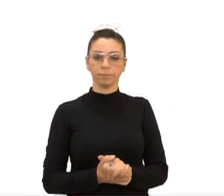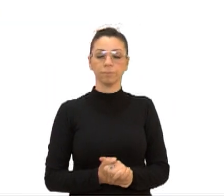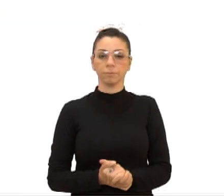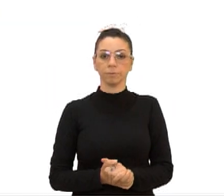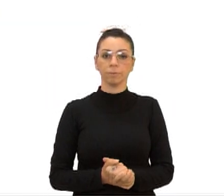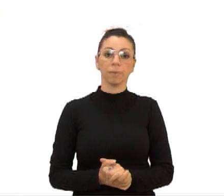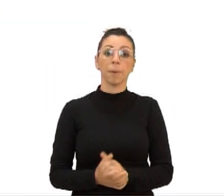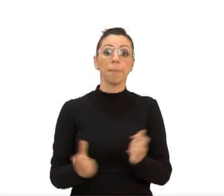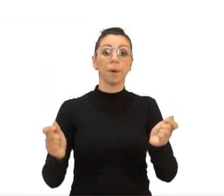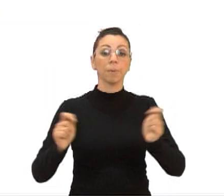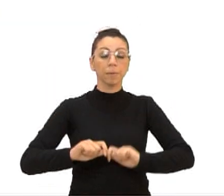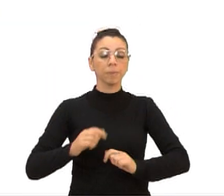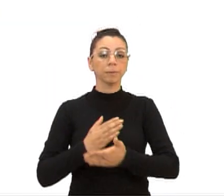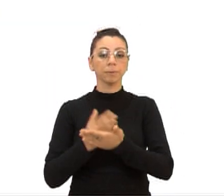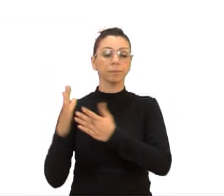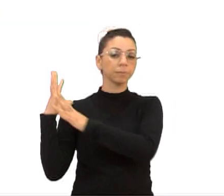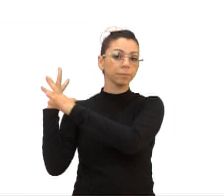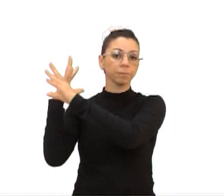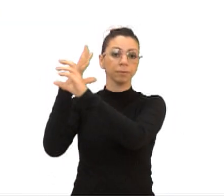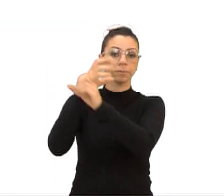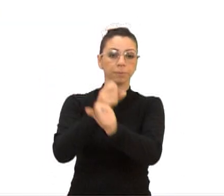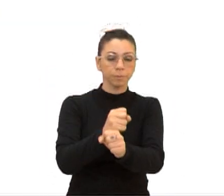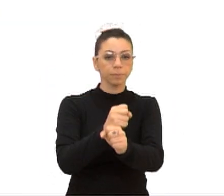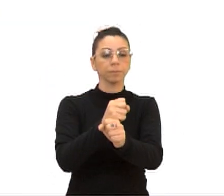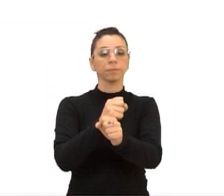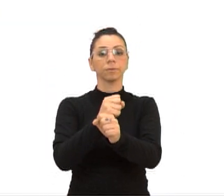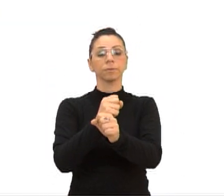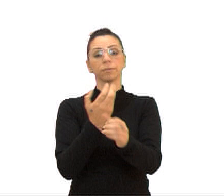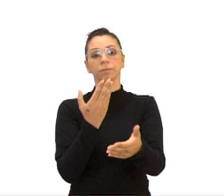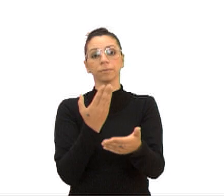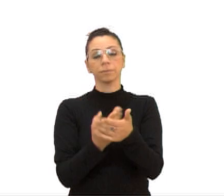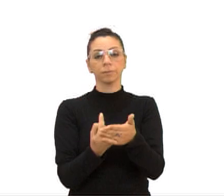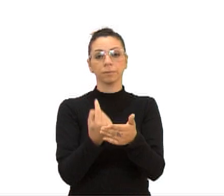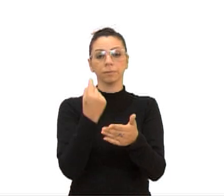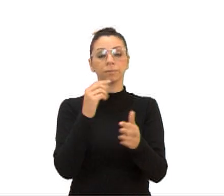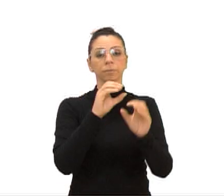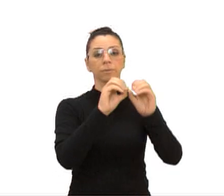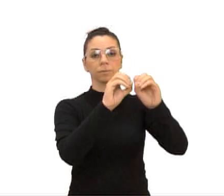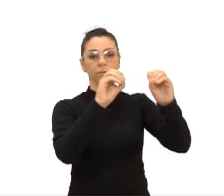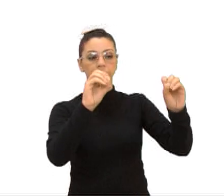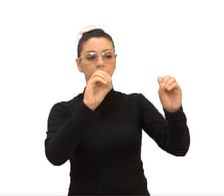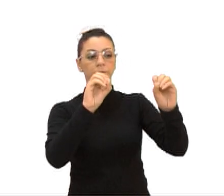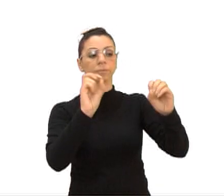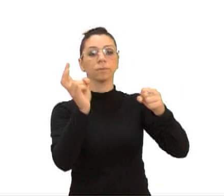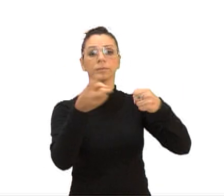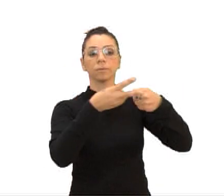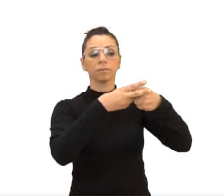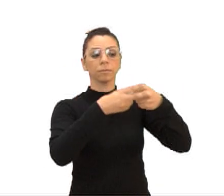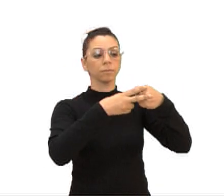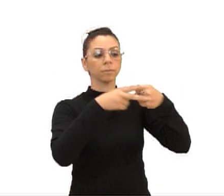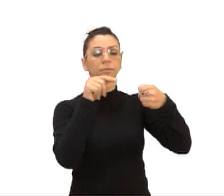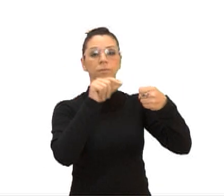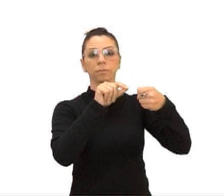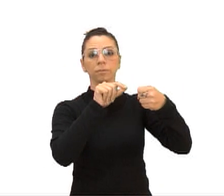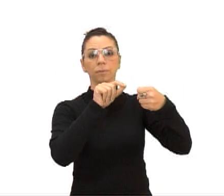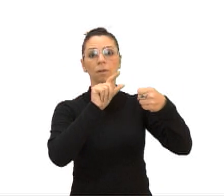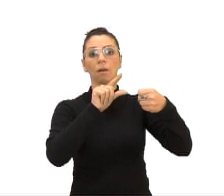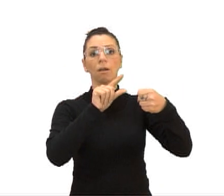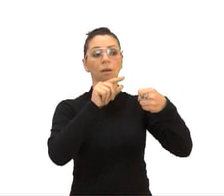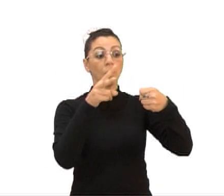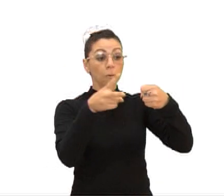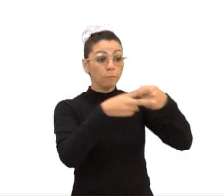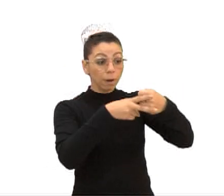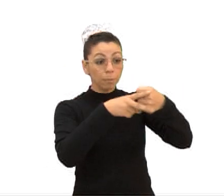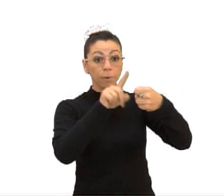vamos relembrar algo de aulas anteriores. Em uma oração, o verbo faz parte do